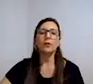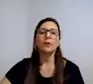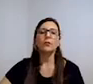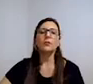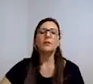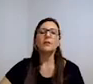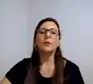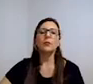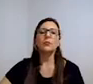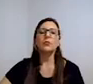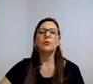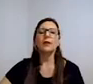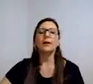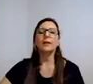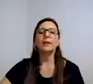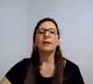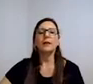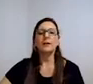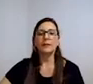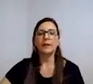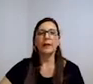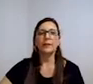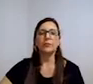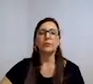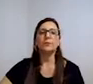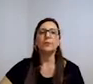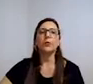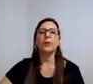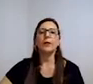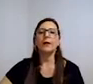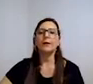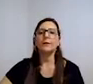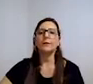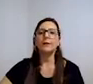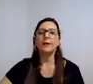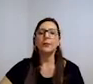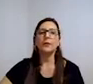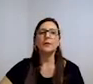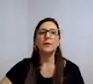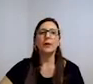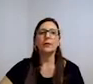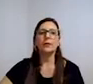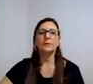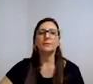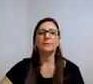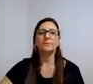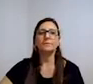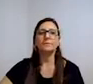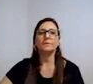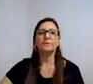envolvem o sistema muscular esquelético. Obrigada e até a próxima aula.